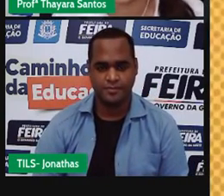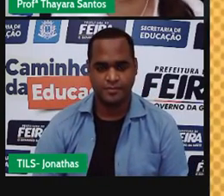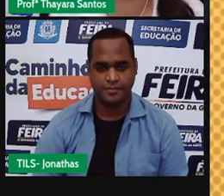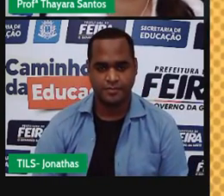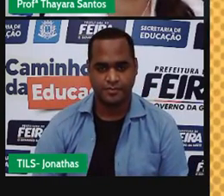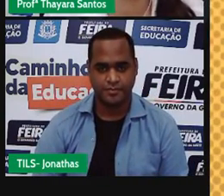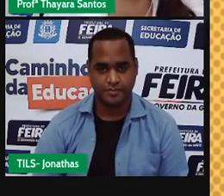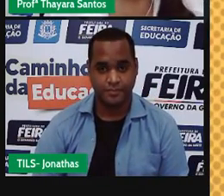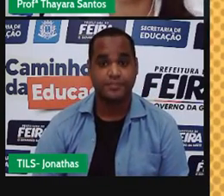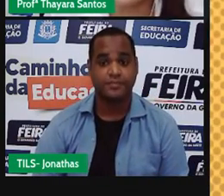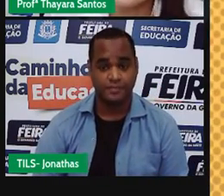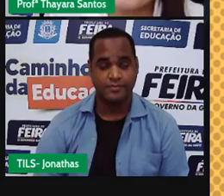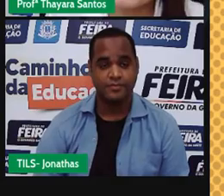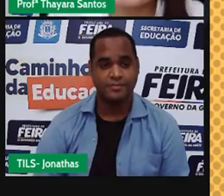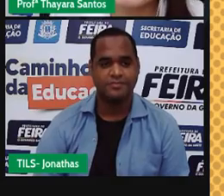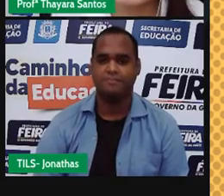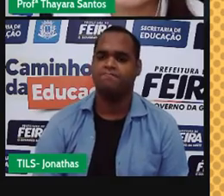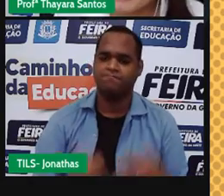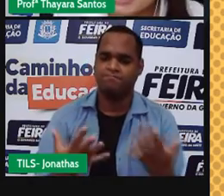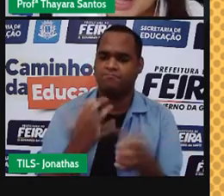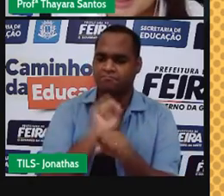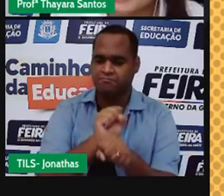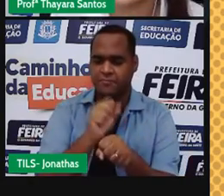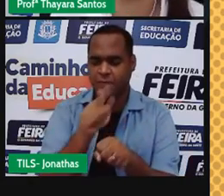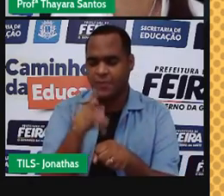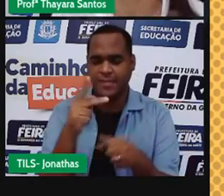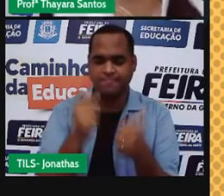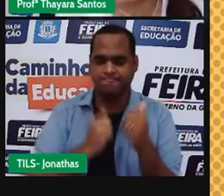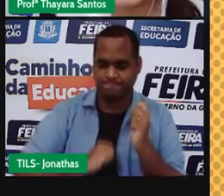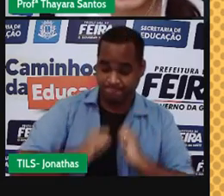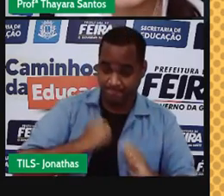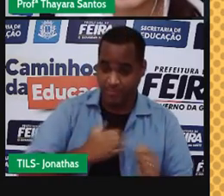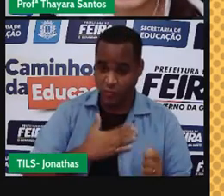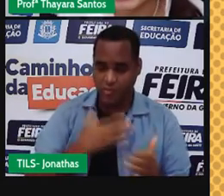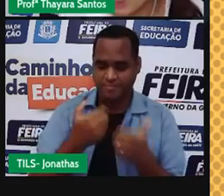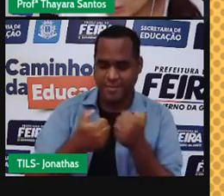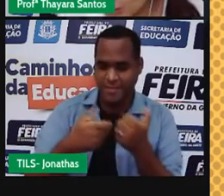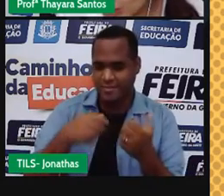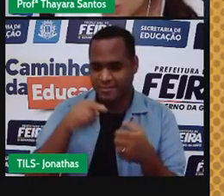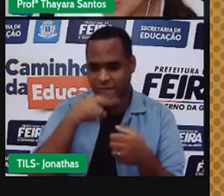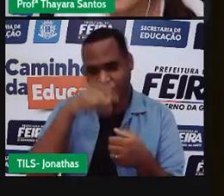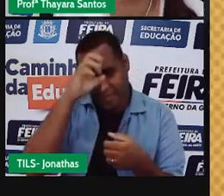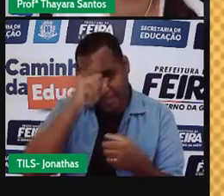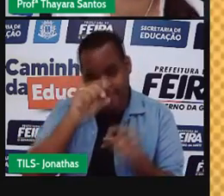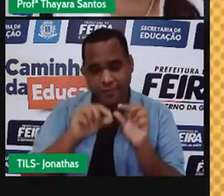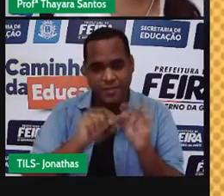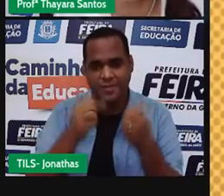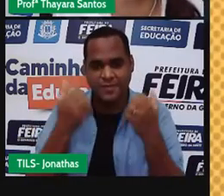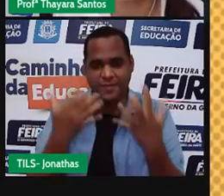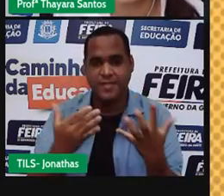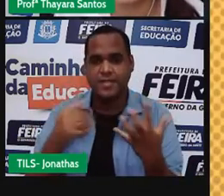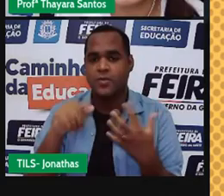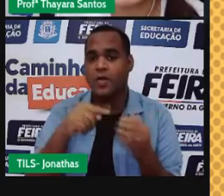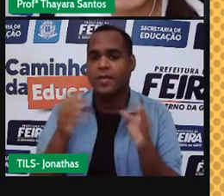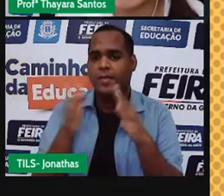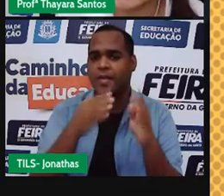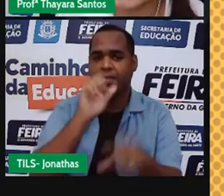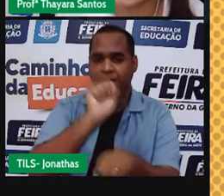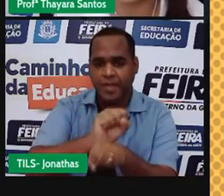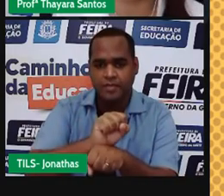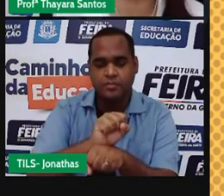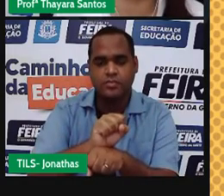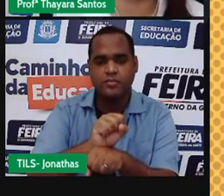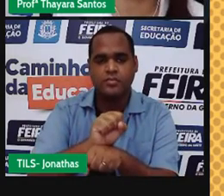bom então Pessoal espero que vocês tenham gostado do joguinho tenham gostado do que a gente aprender até aqui nesse momento a gente vai